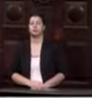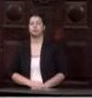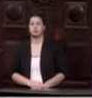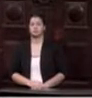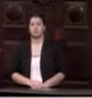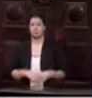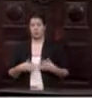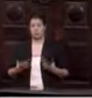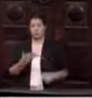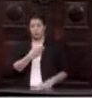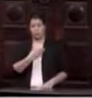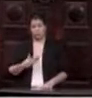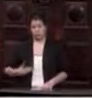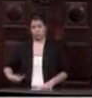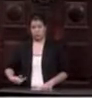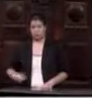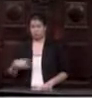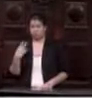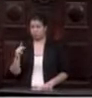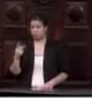com um governador